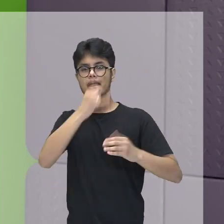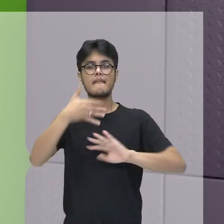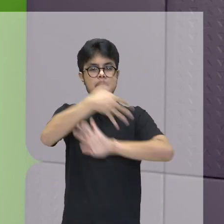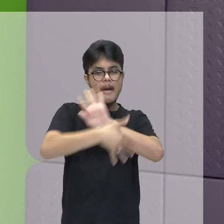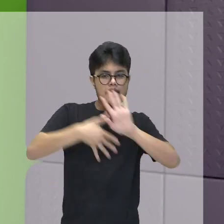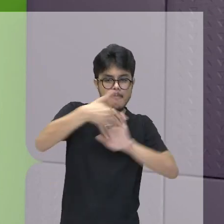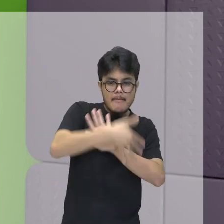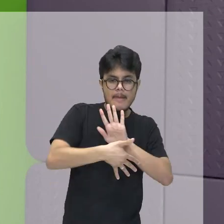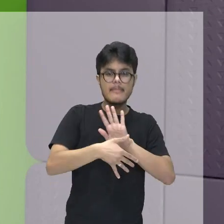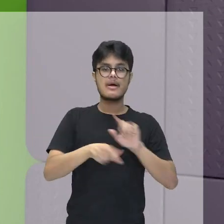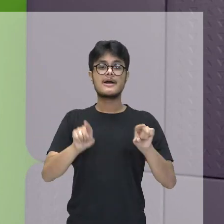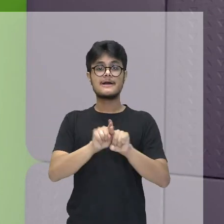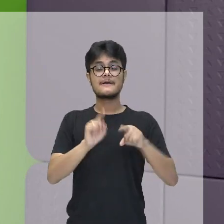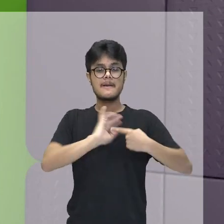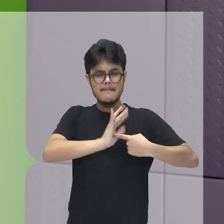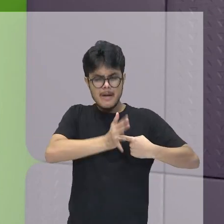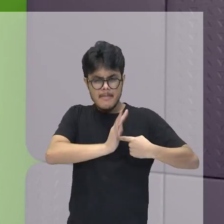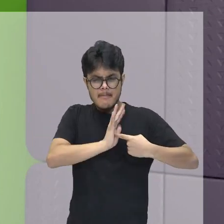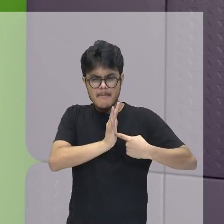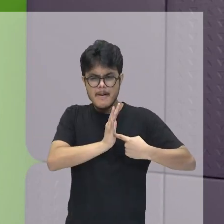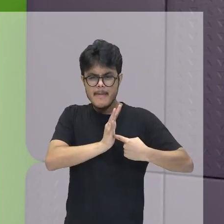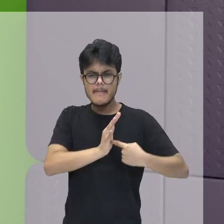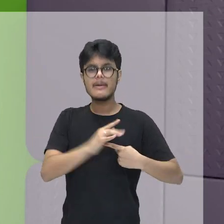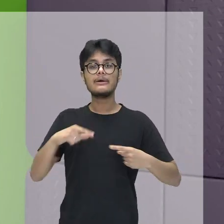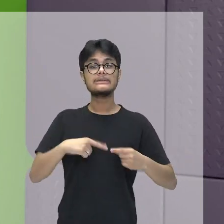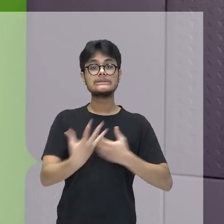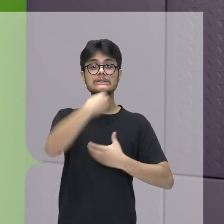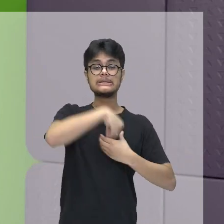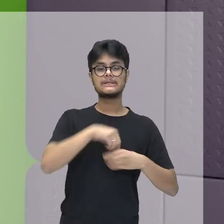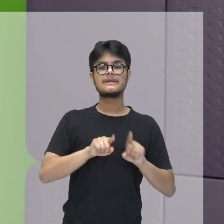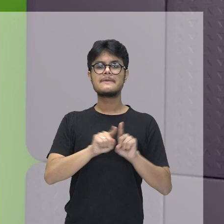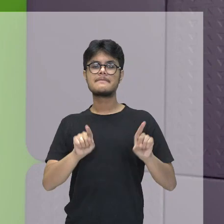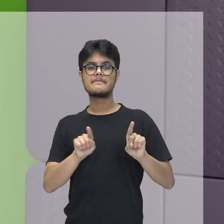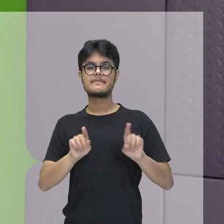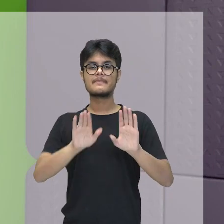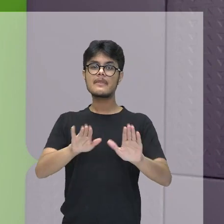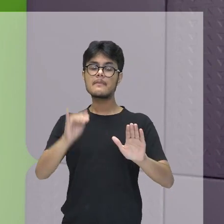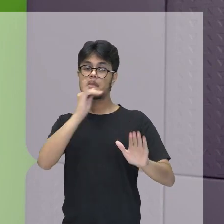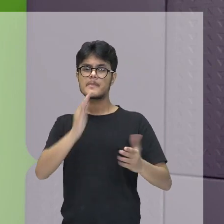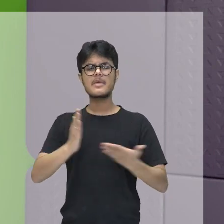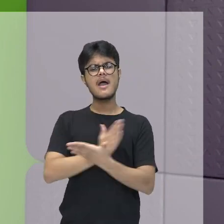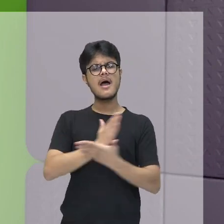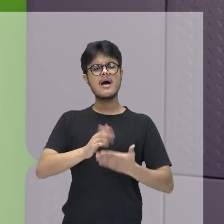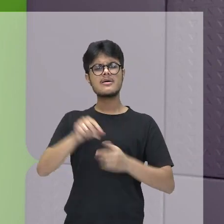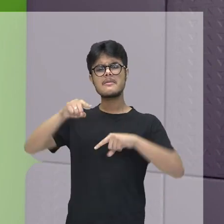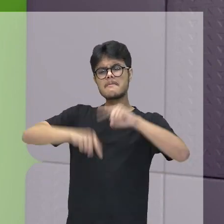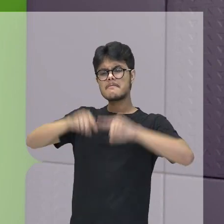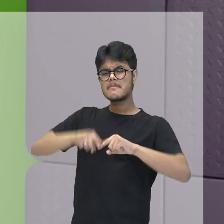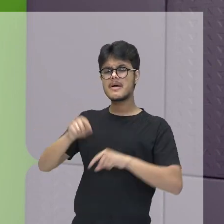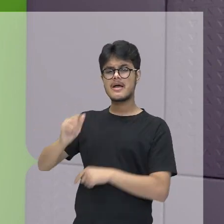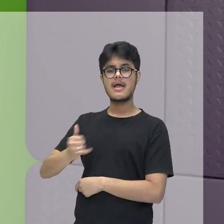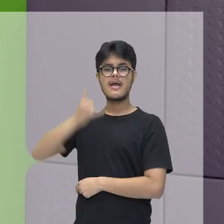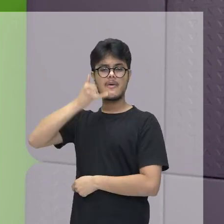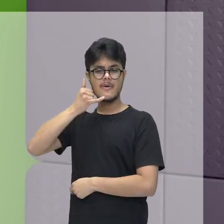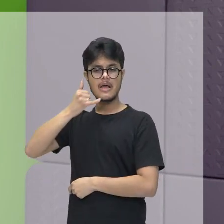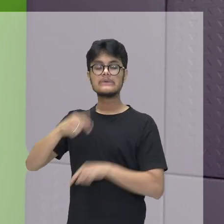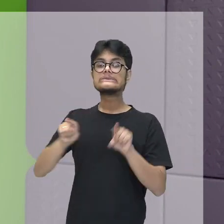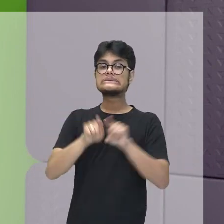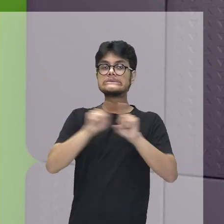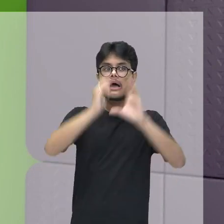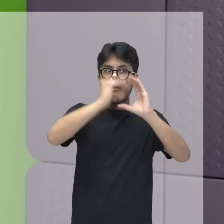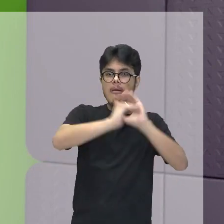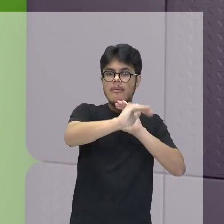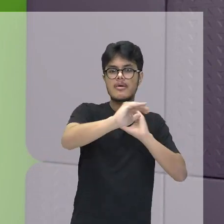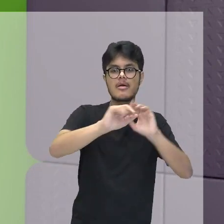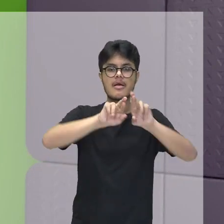dos motores de combustão interna também, além de equipamentos de comunicação, como por exemplo o telefone e o telégrafo. Tá? Então são